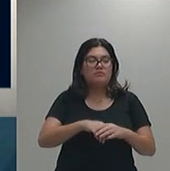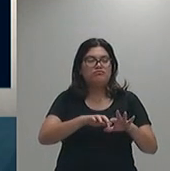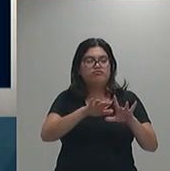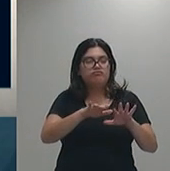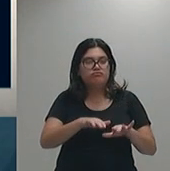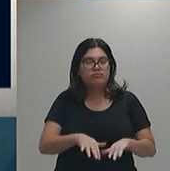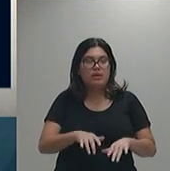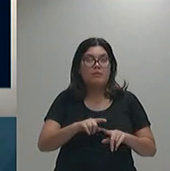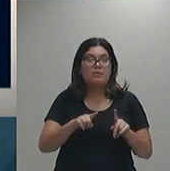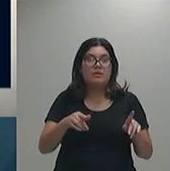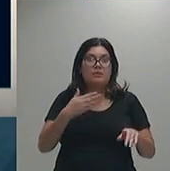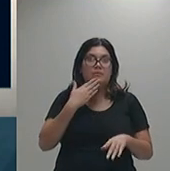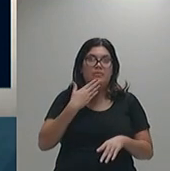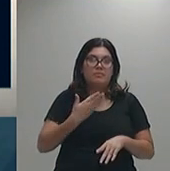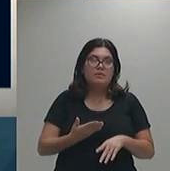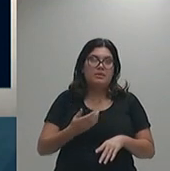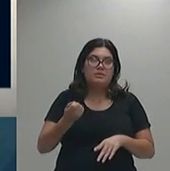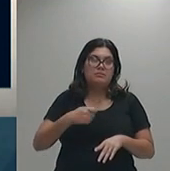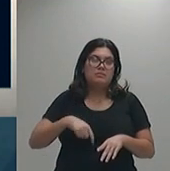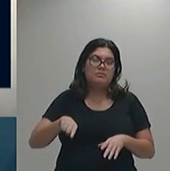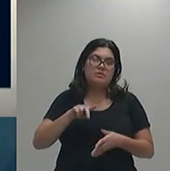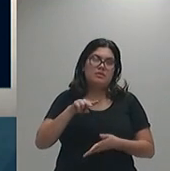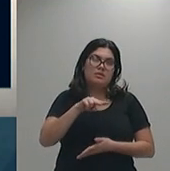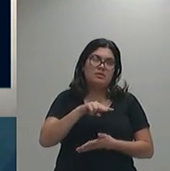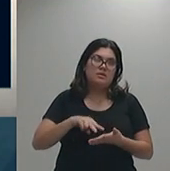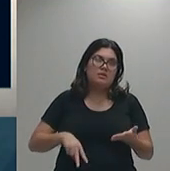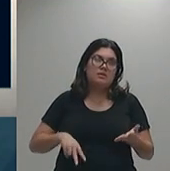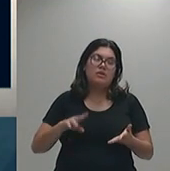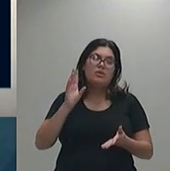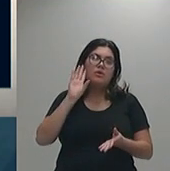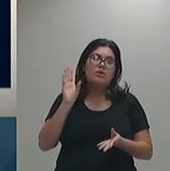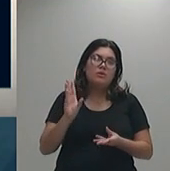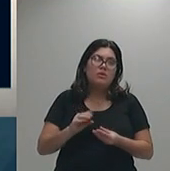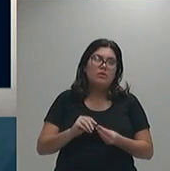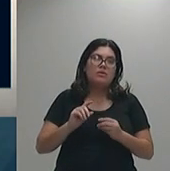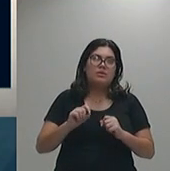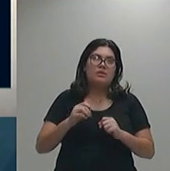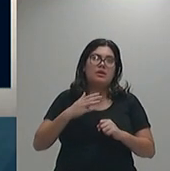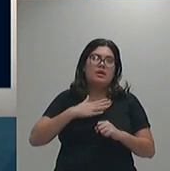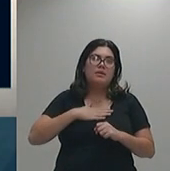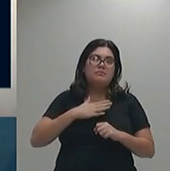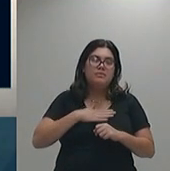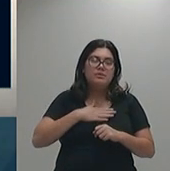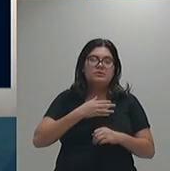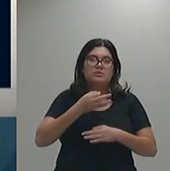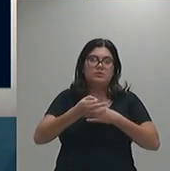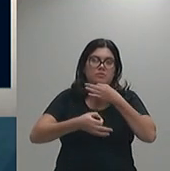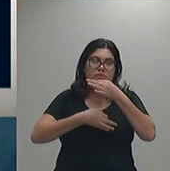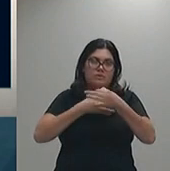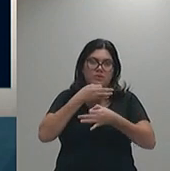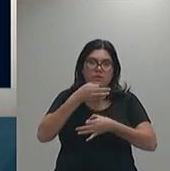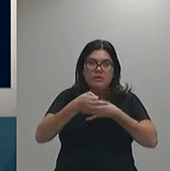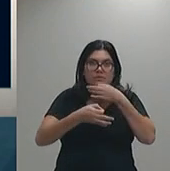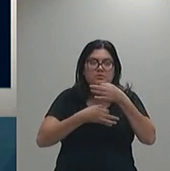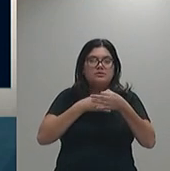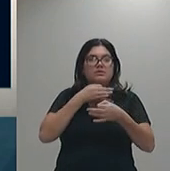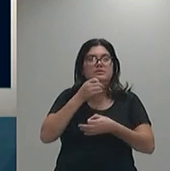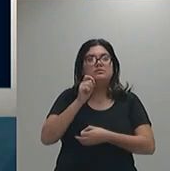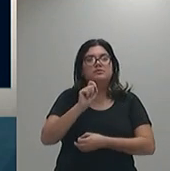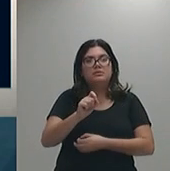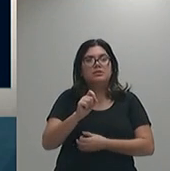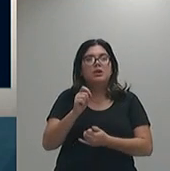peço licença para não ler Considerando que as minhas conclusões e são